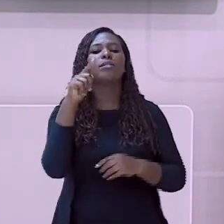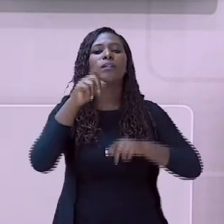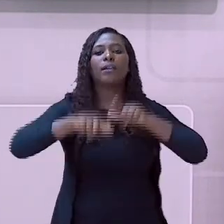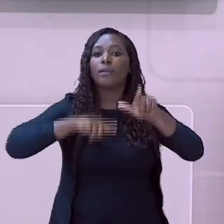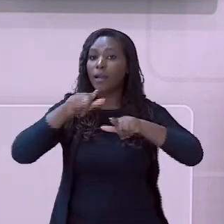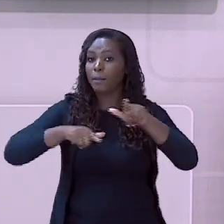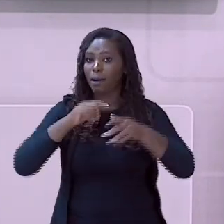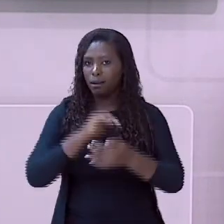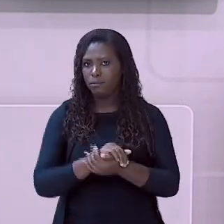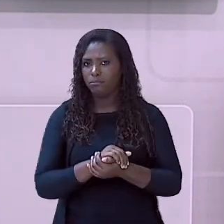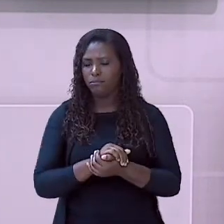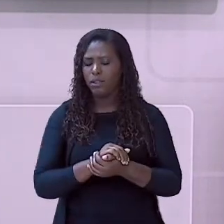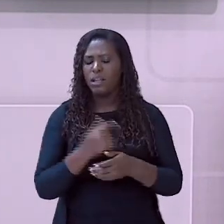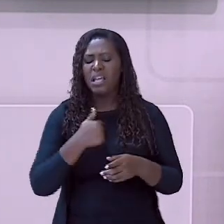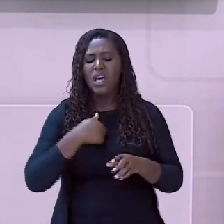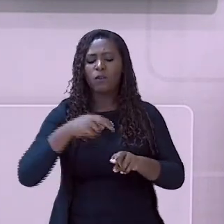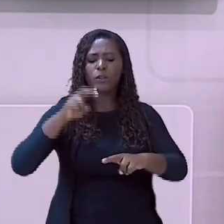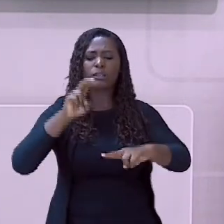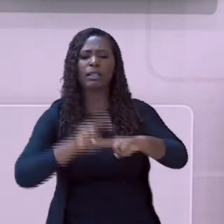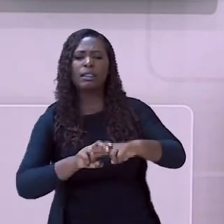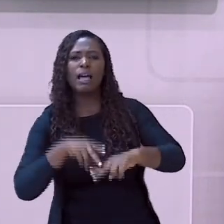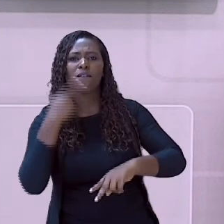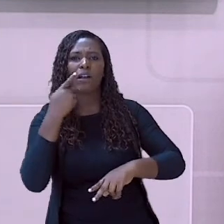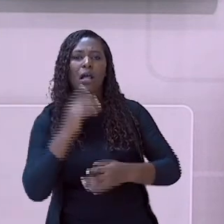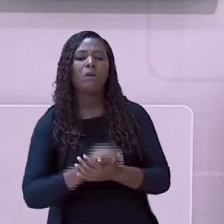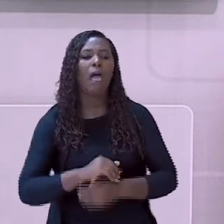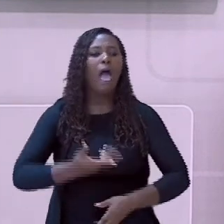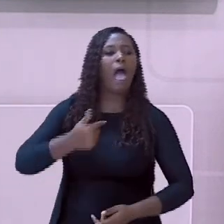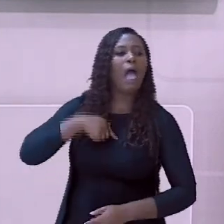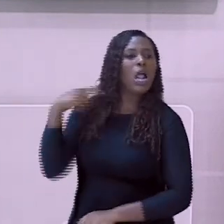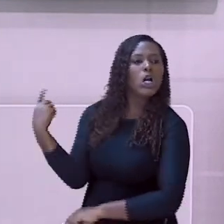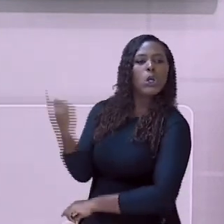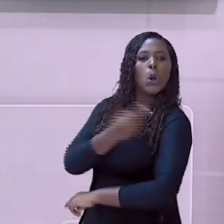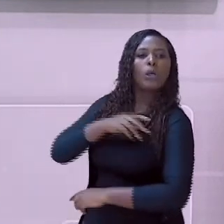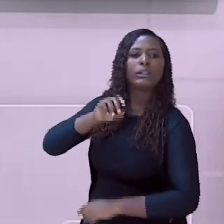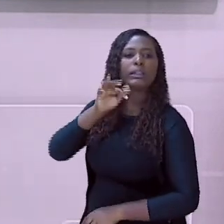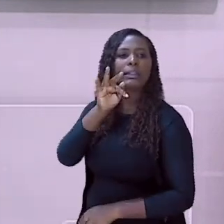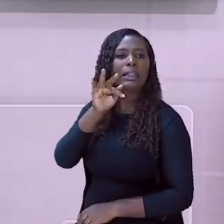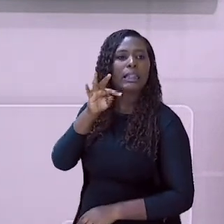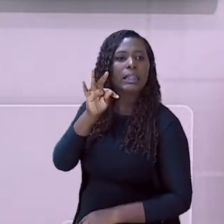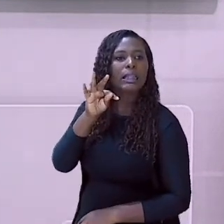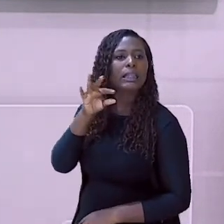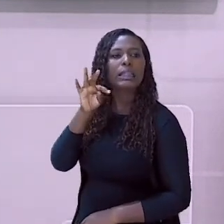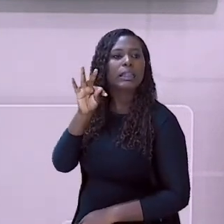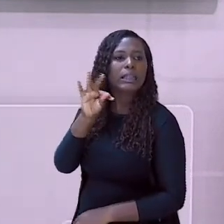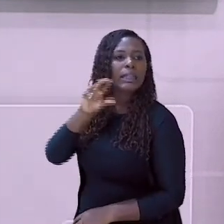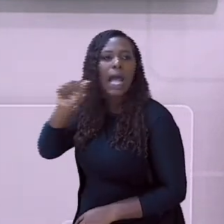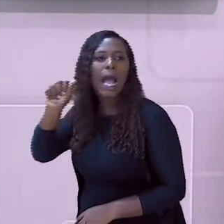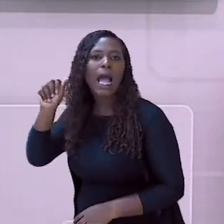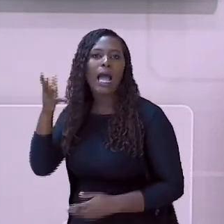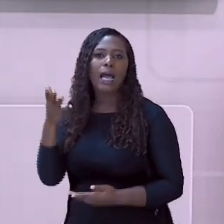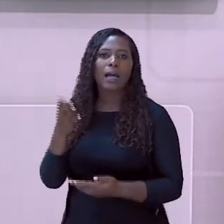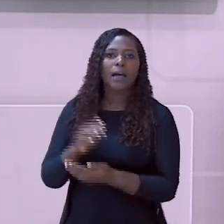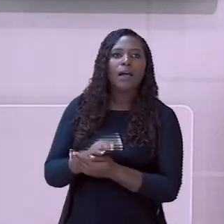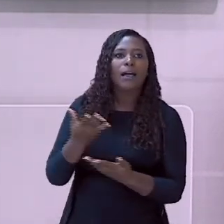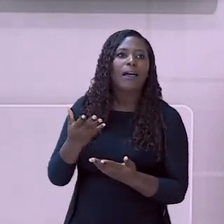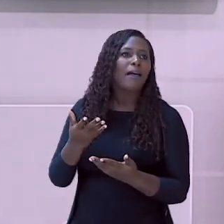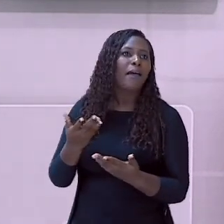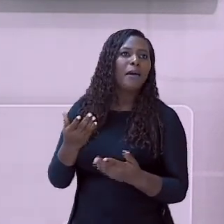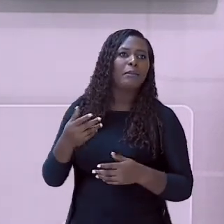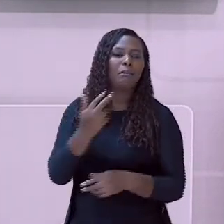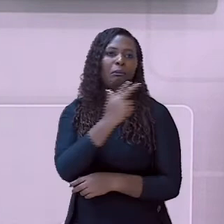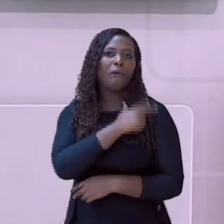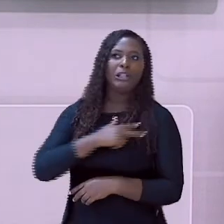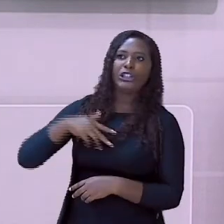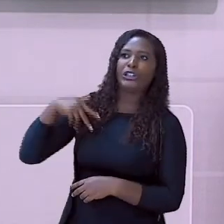qualquer forma? Não, eu tenho que ter uma linguagem melhor, uma linguagem mais culta, né? Eu tenho que ter